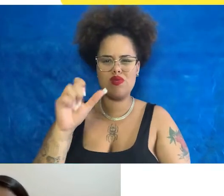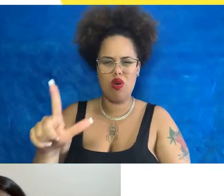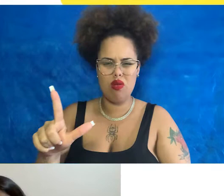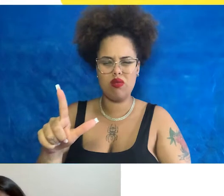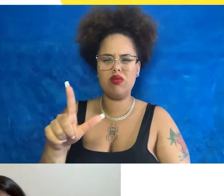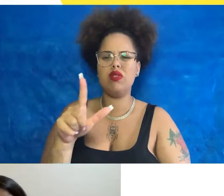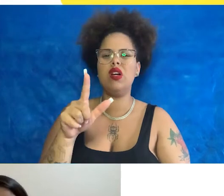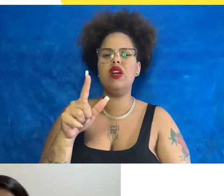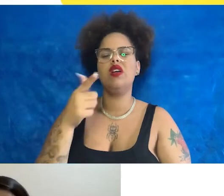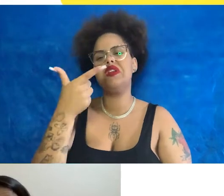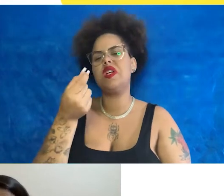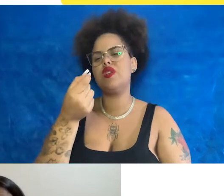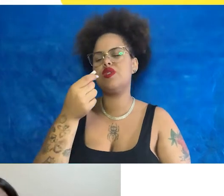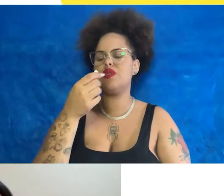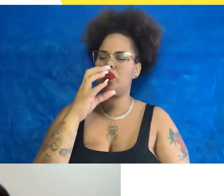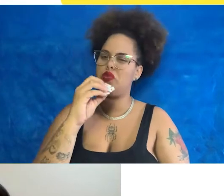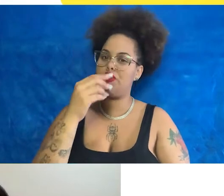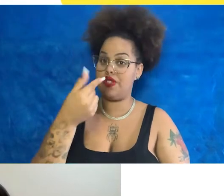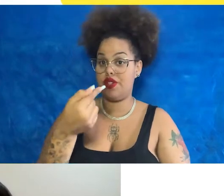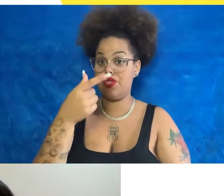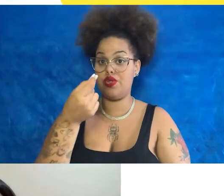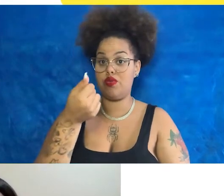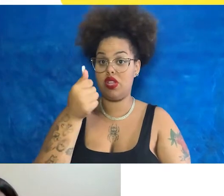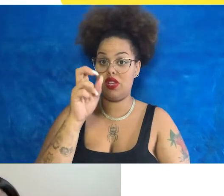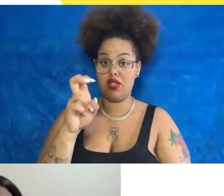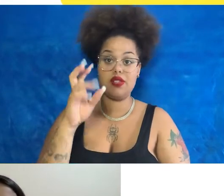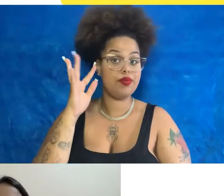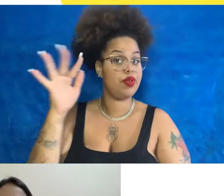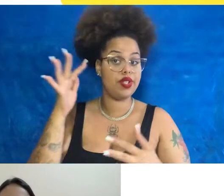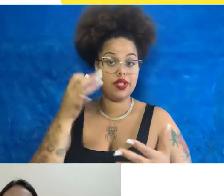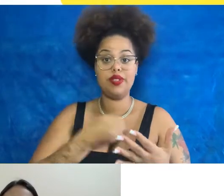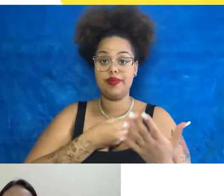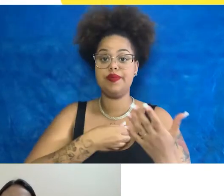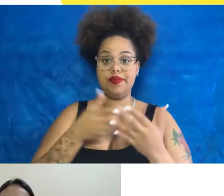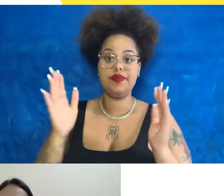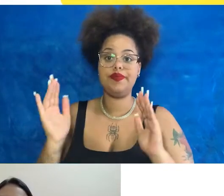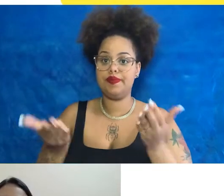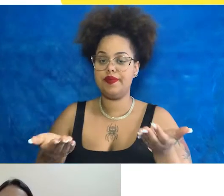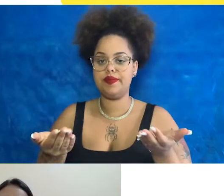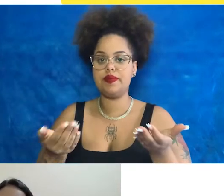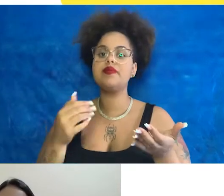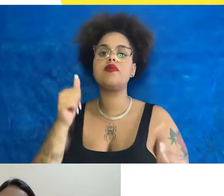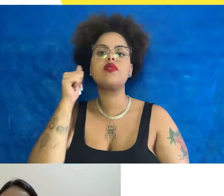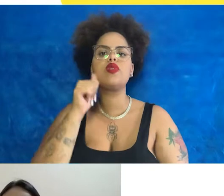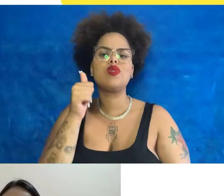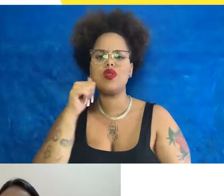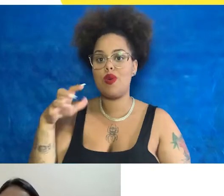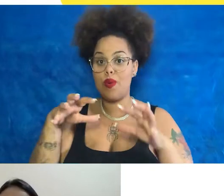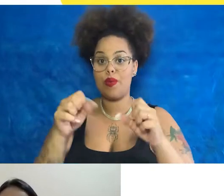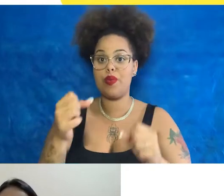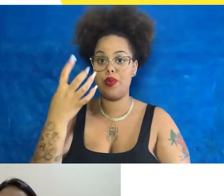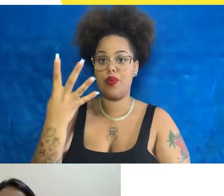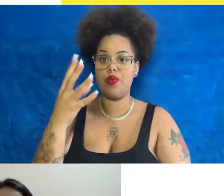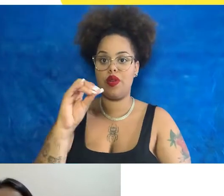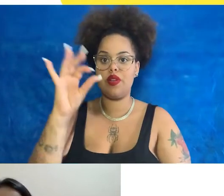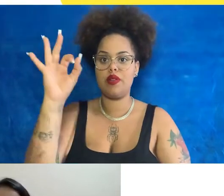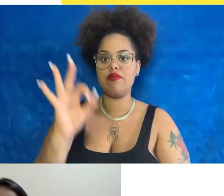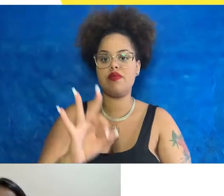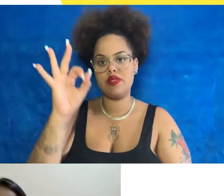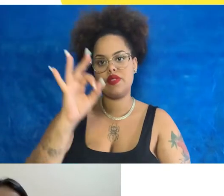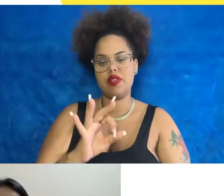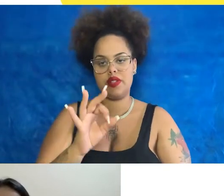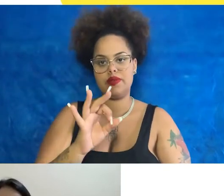2007 e 2015, né? Imagine hoje esses números como não estão. Mostra que mulheres ocupam 40% dos